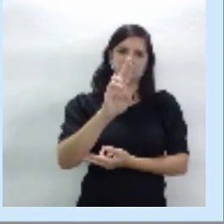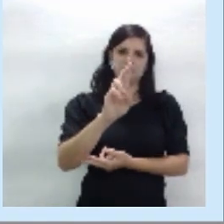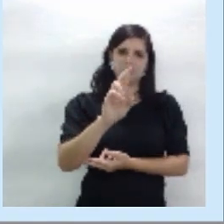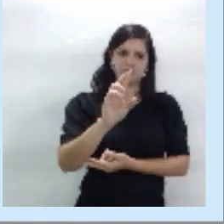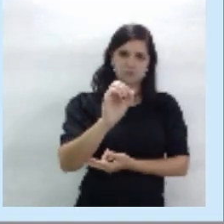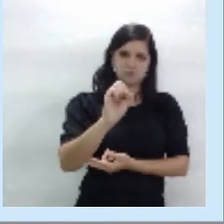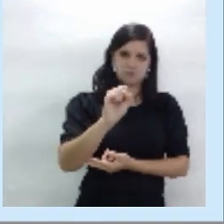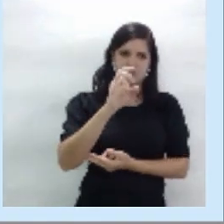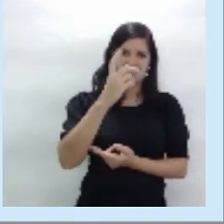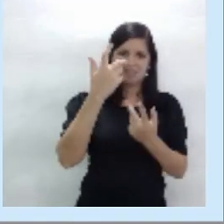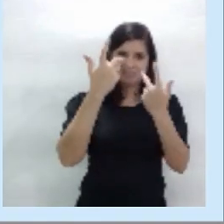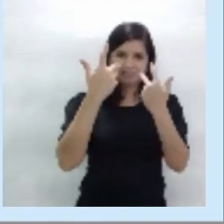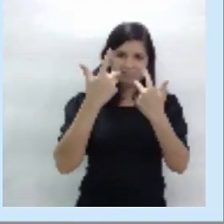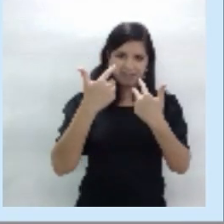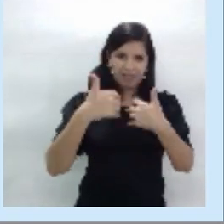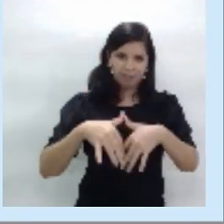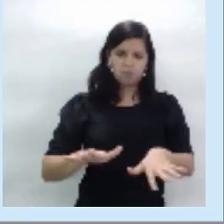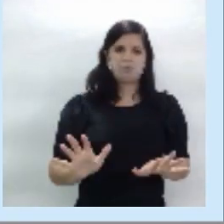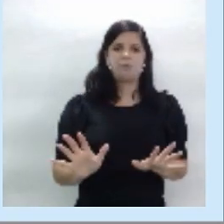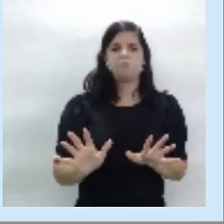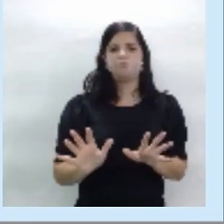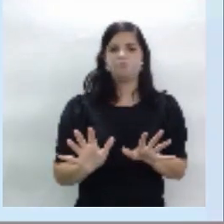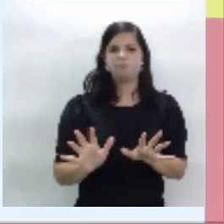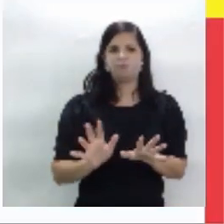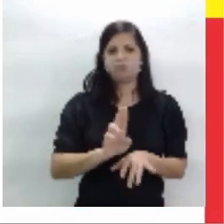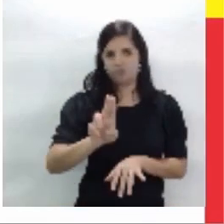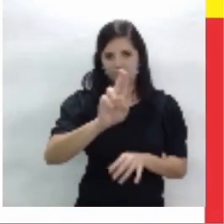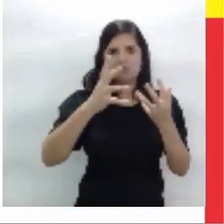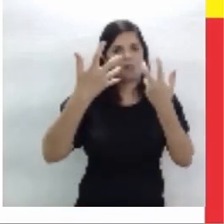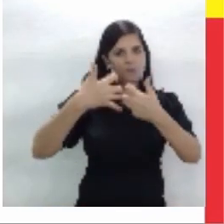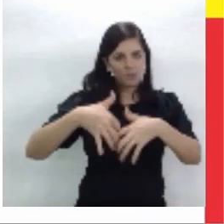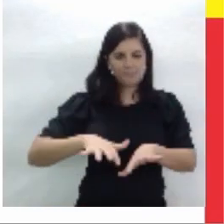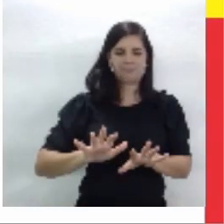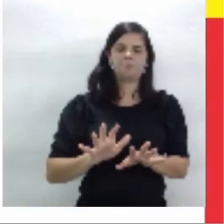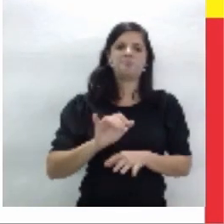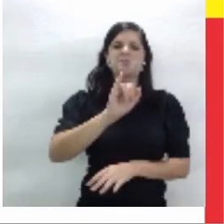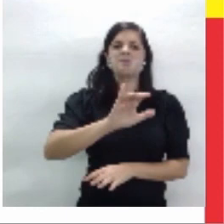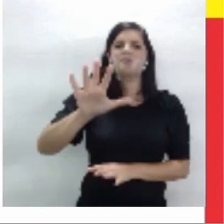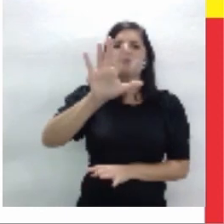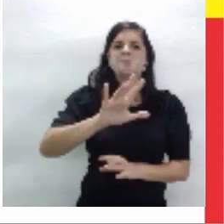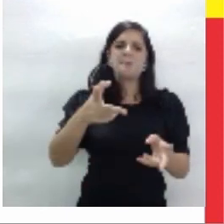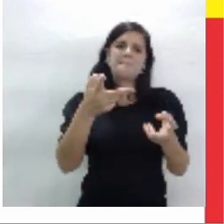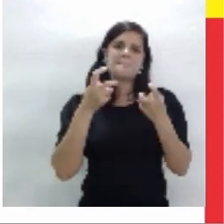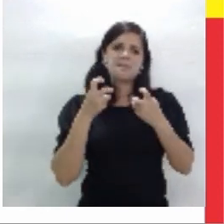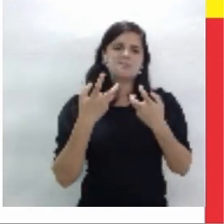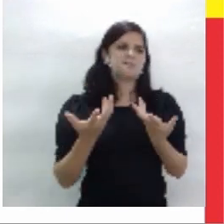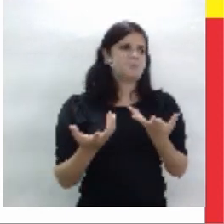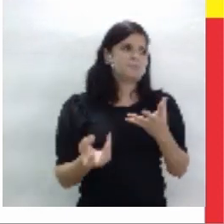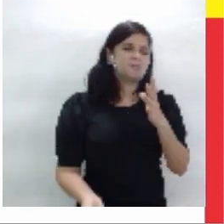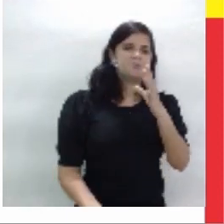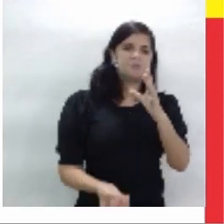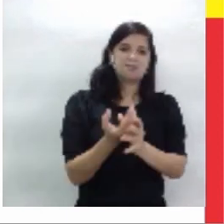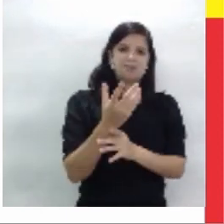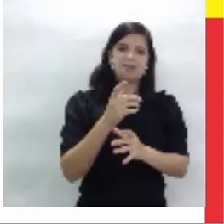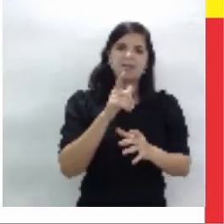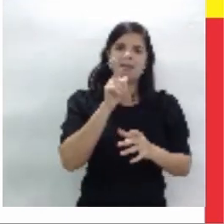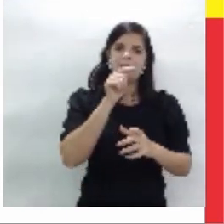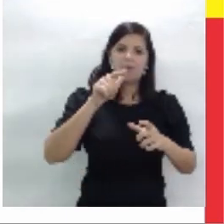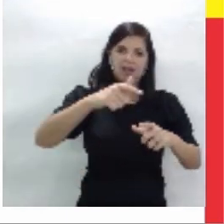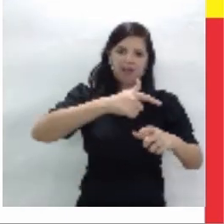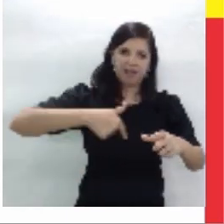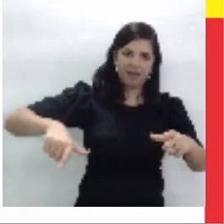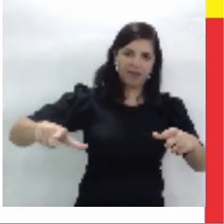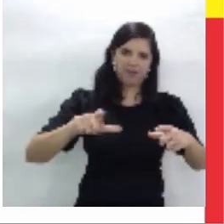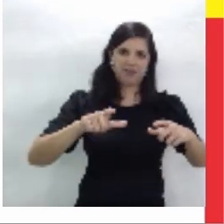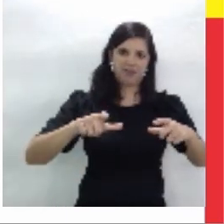ano? Vamos continuar a nossa aula. Acompanhe na tela. Na imagem agora vocês veem, tá? Uma formação de lago, tá?